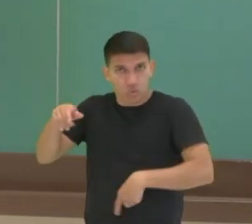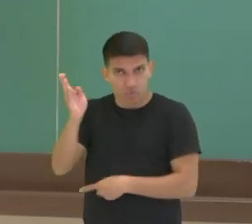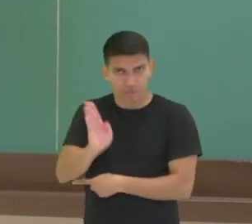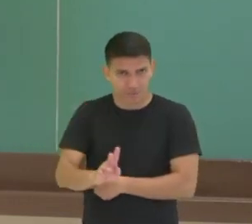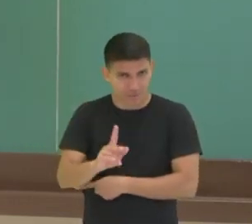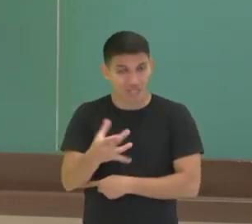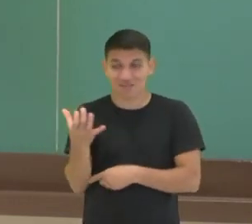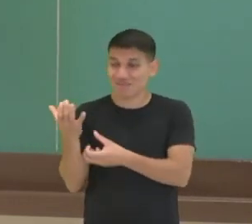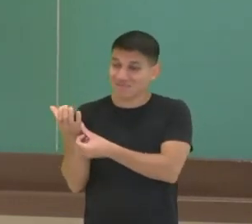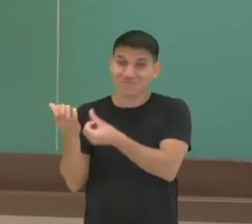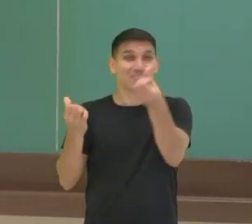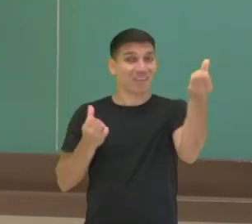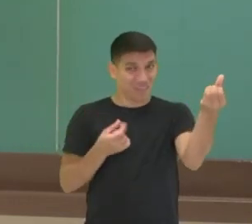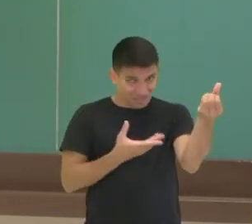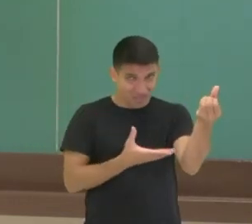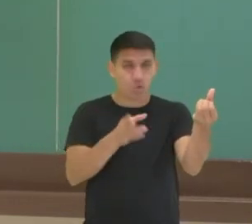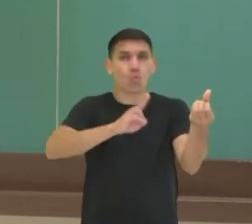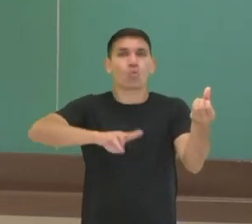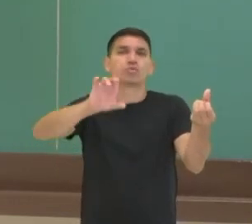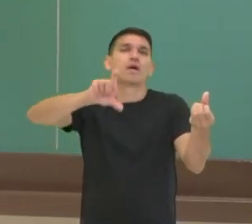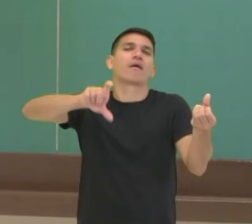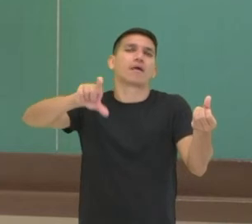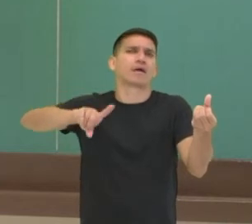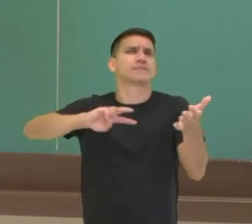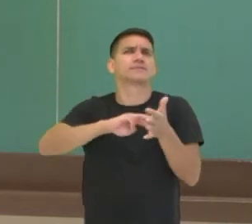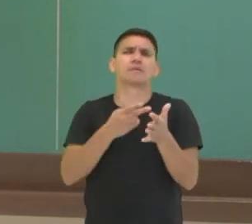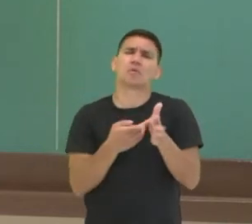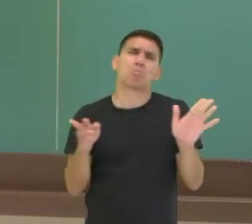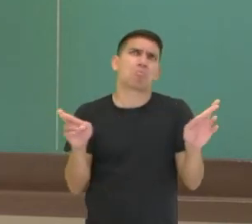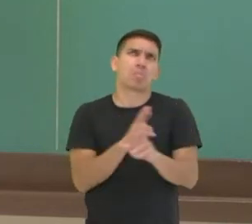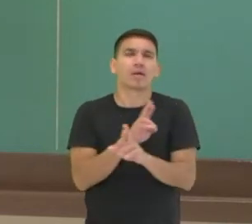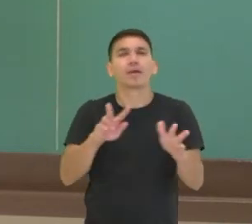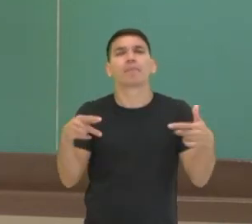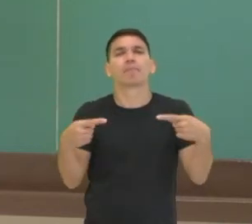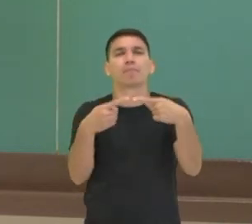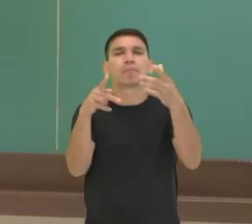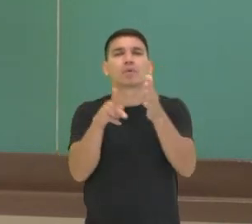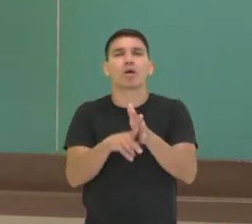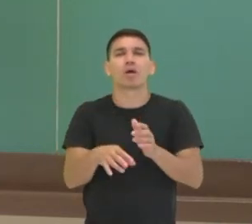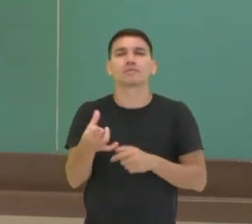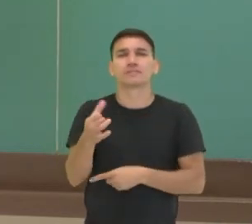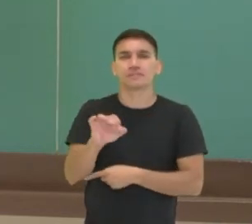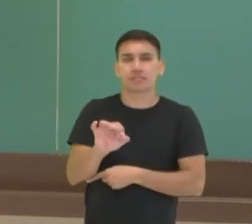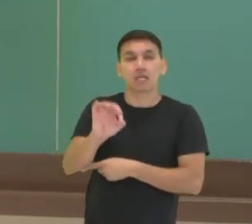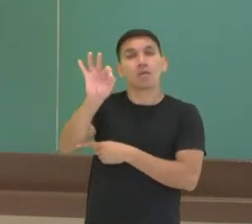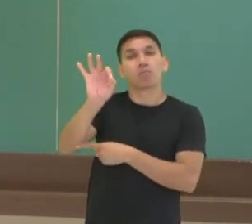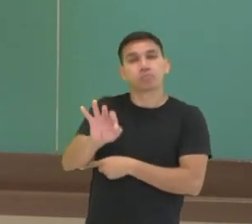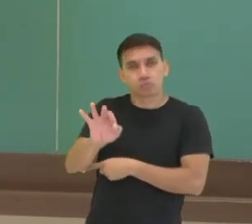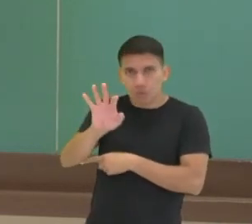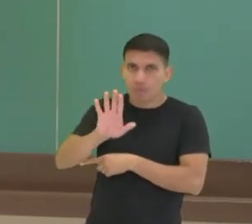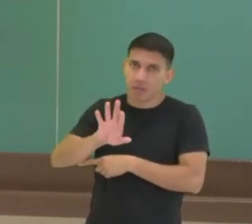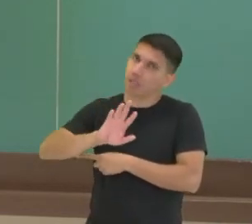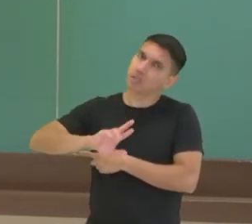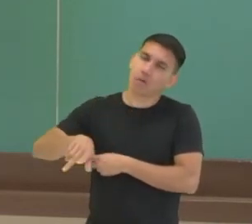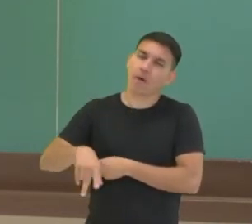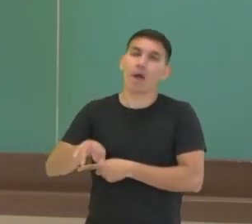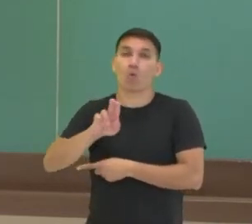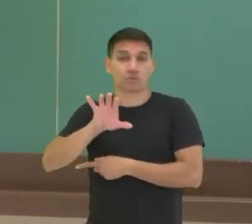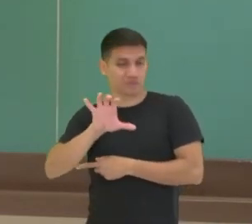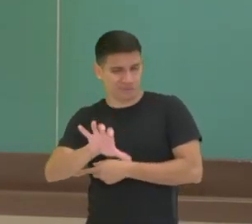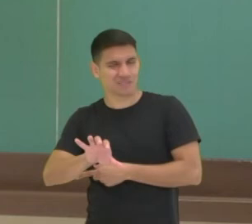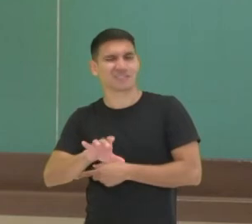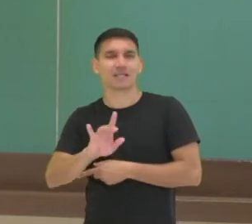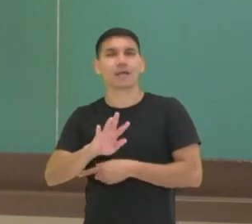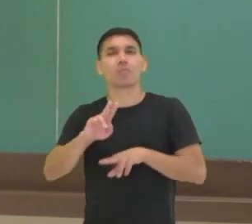o correspondente a aproximadamente 60%. Né? Como não fica nos 60%, na segunda informação a gente